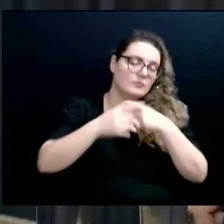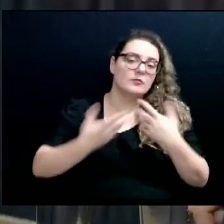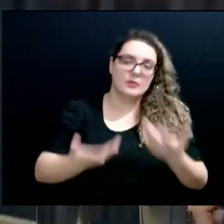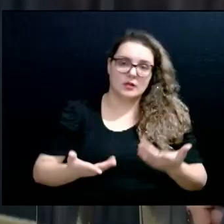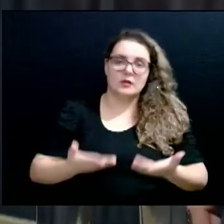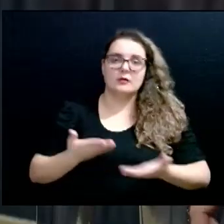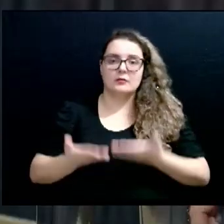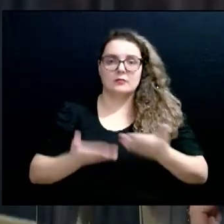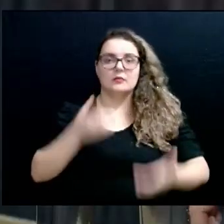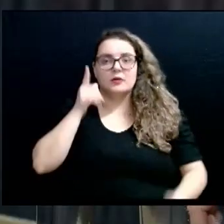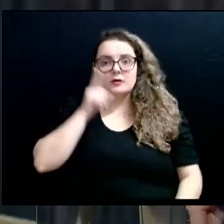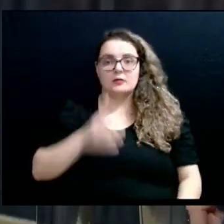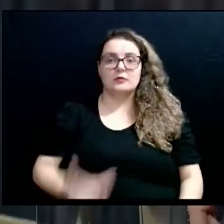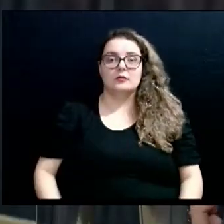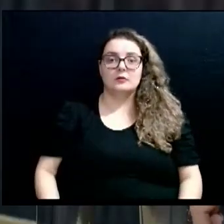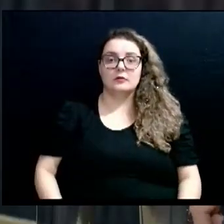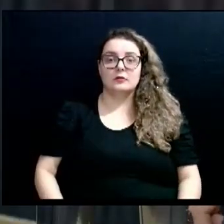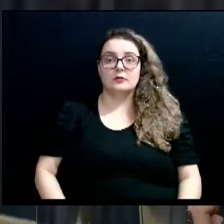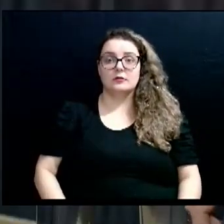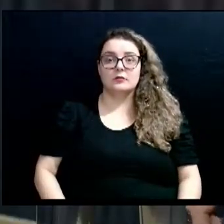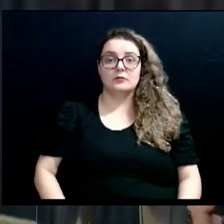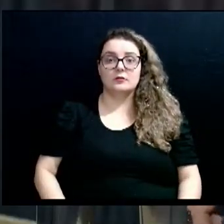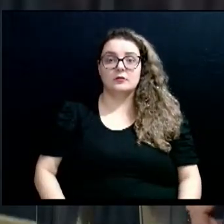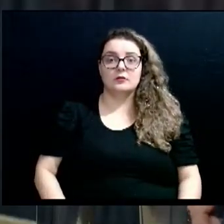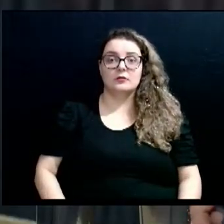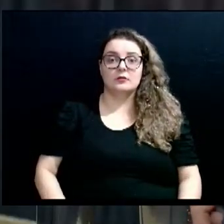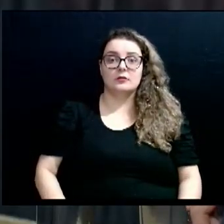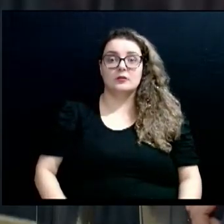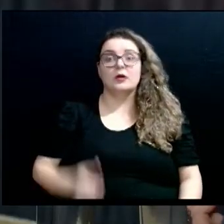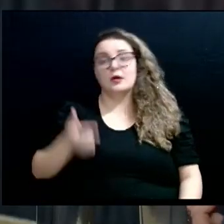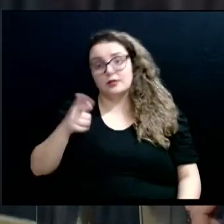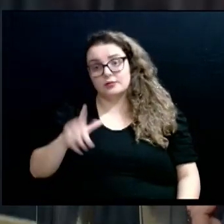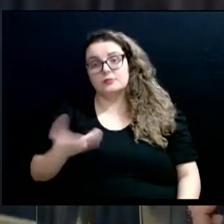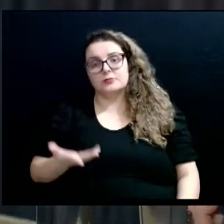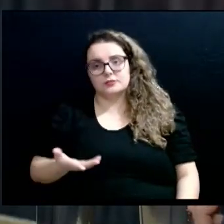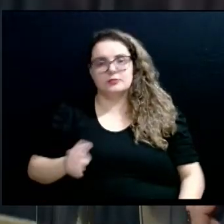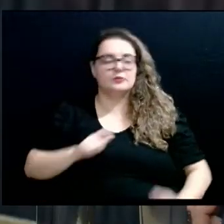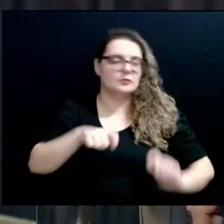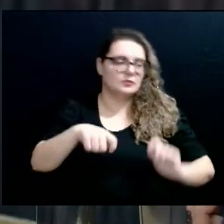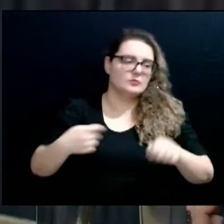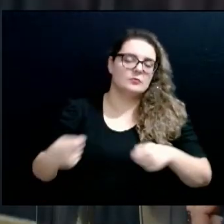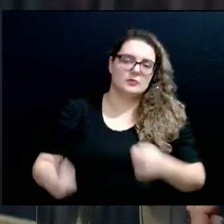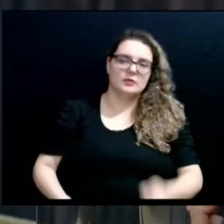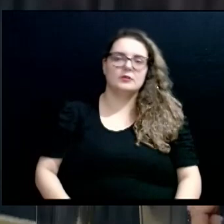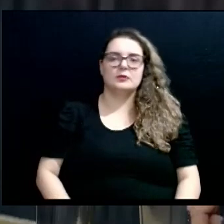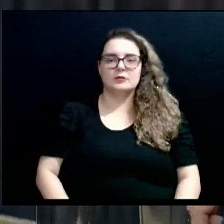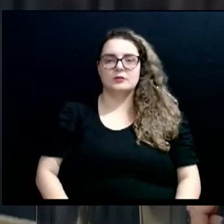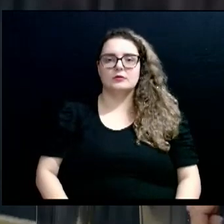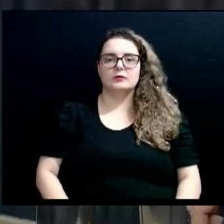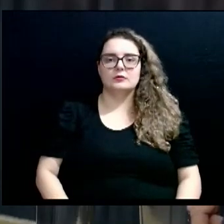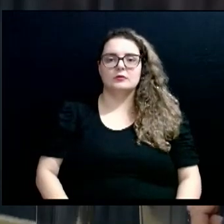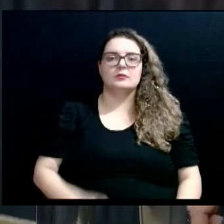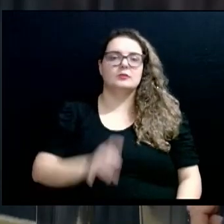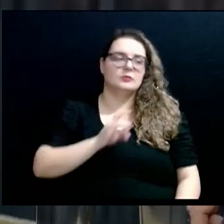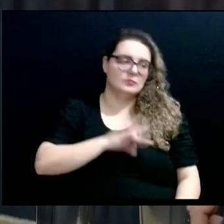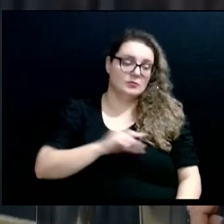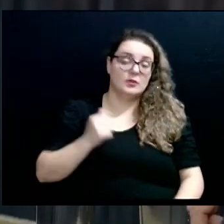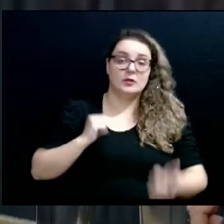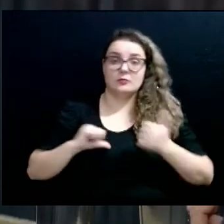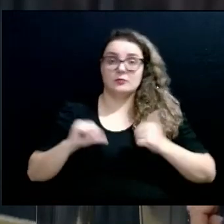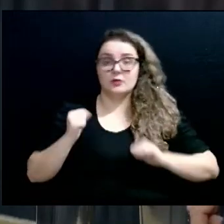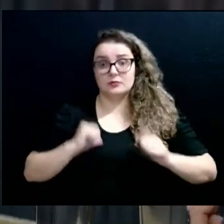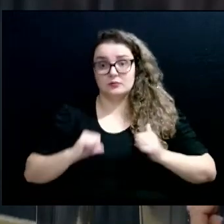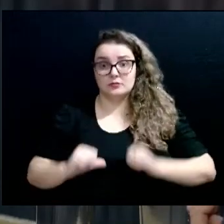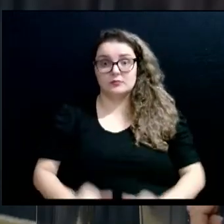certeza. Mas eu acho que, de novo, a gente tem que estar atento aos sinais, Aos sinais, né? Então, o medo e a ansiedade, eles